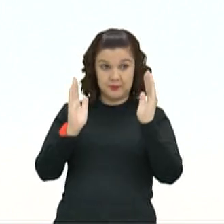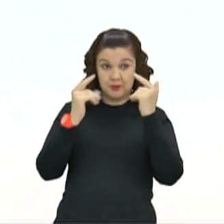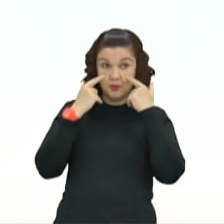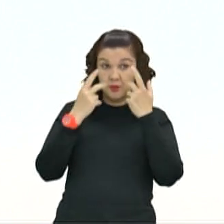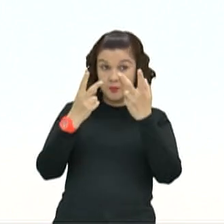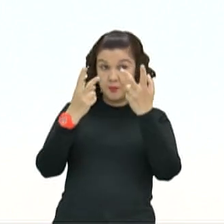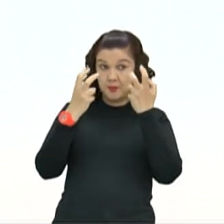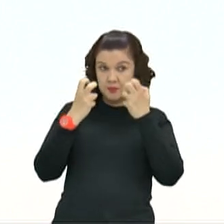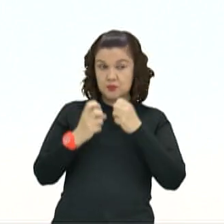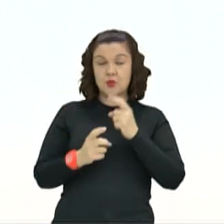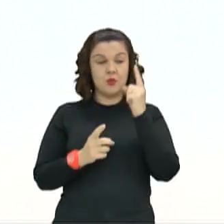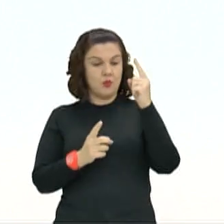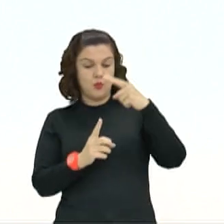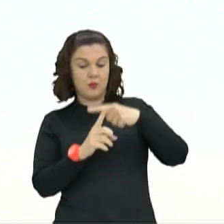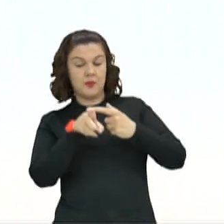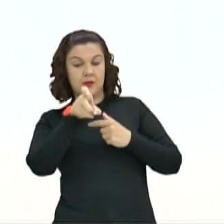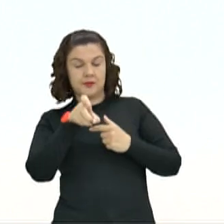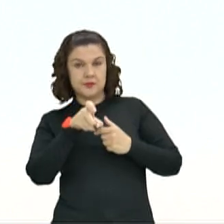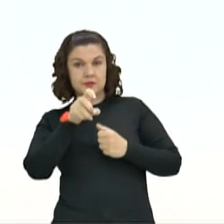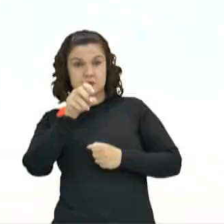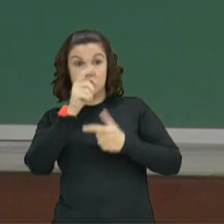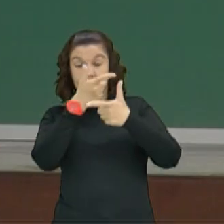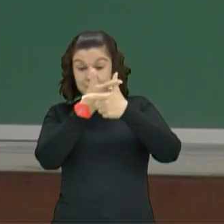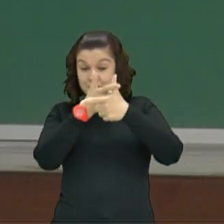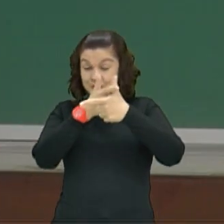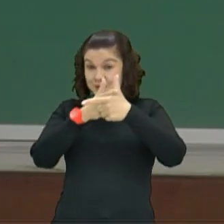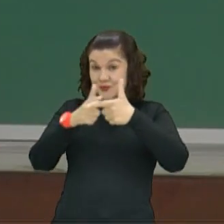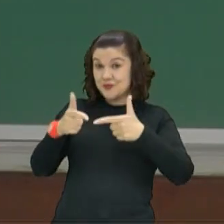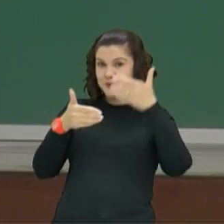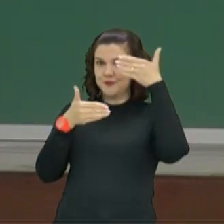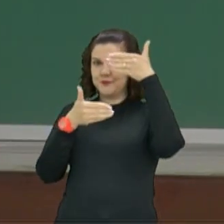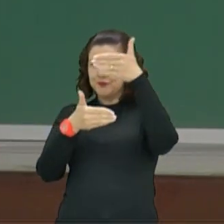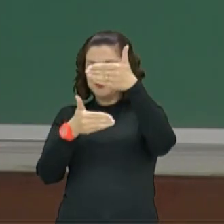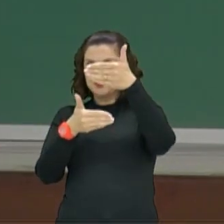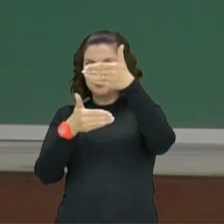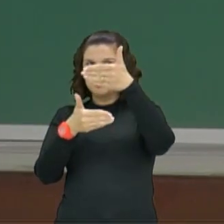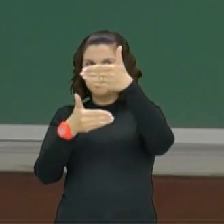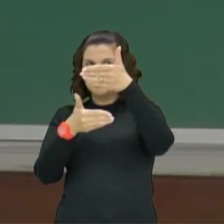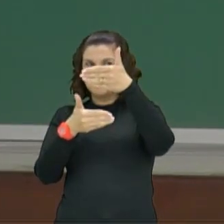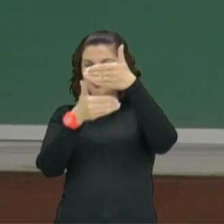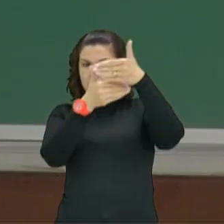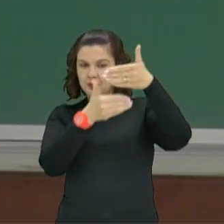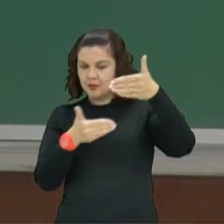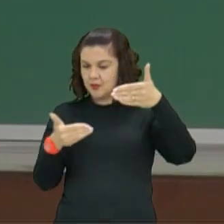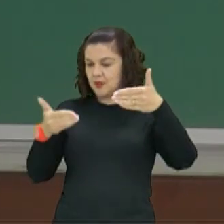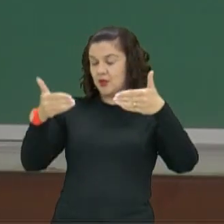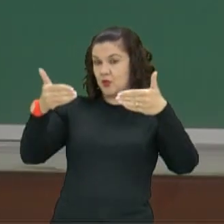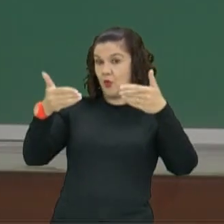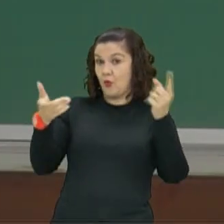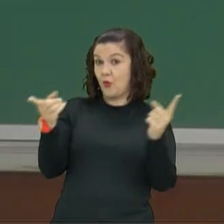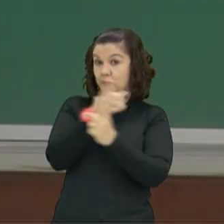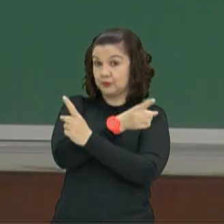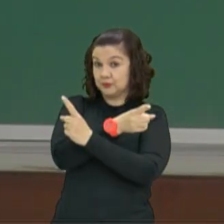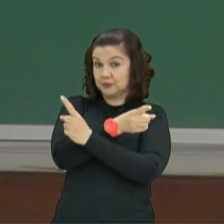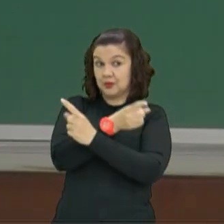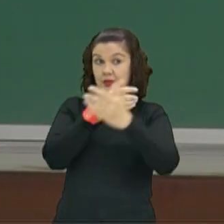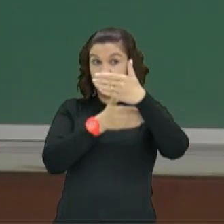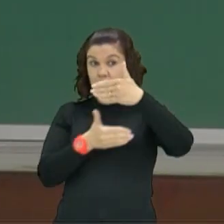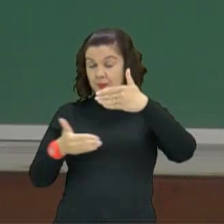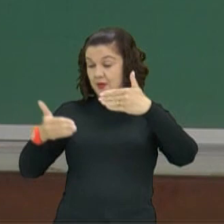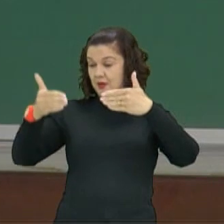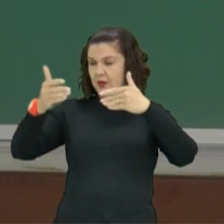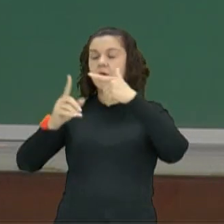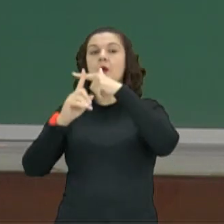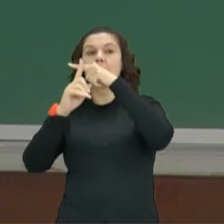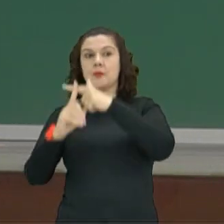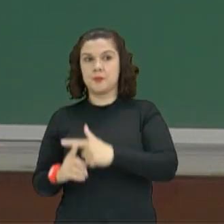repare que 1 mais x é um binômio. Ele está dividindo aqui no primeiro membro. Ele vai passar para o segundo membro com a operação inversa. Então, de divisão, passa o